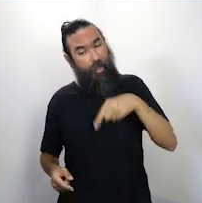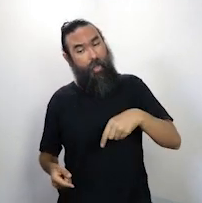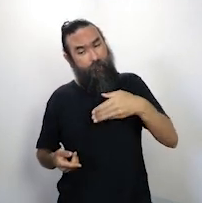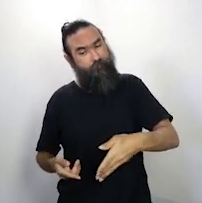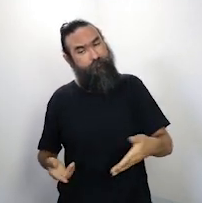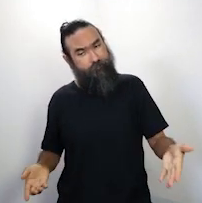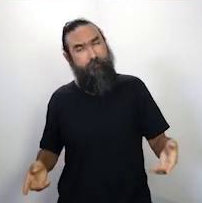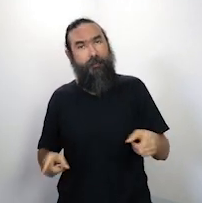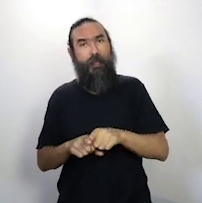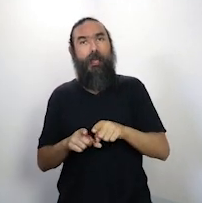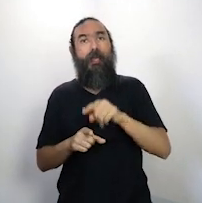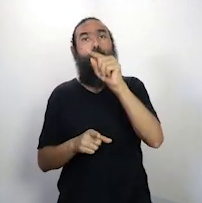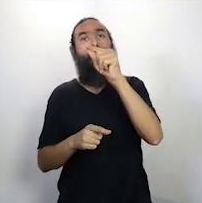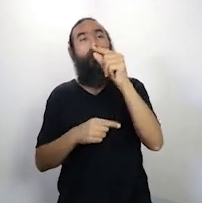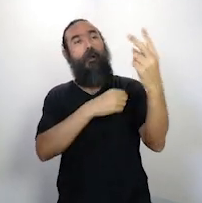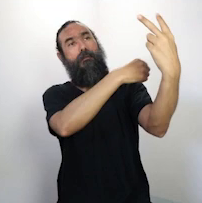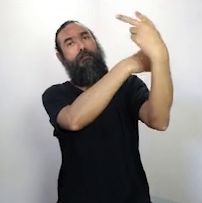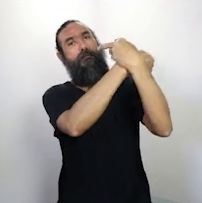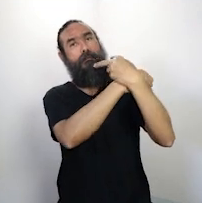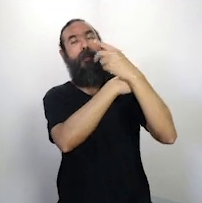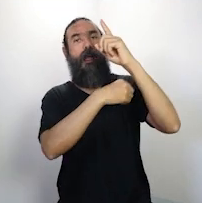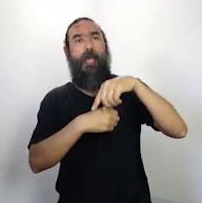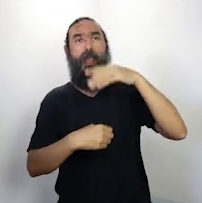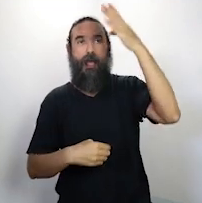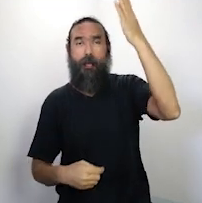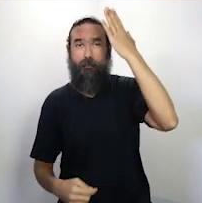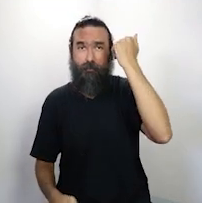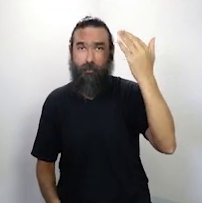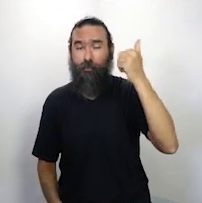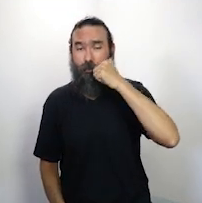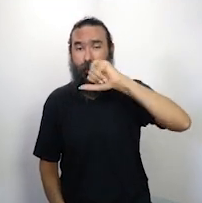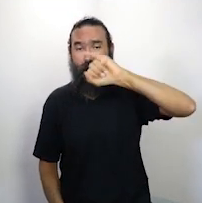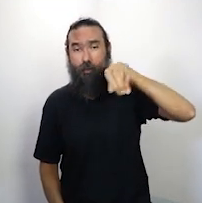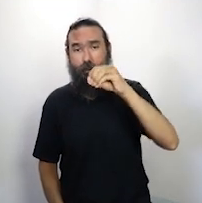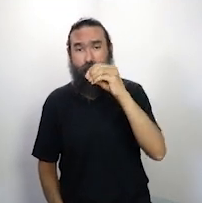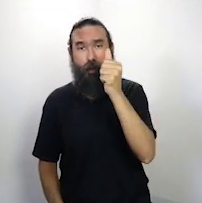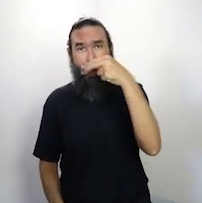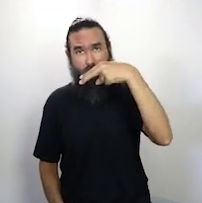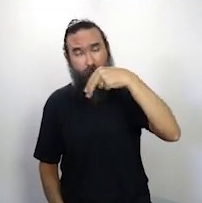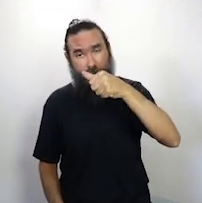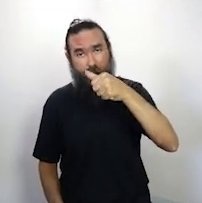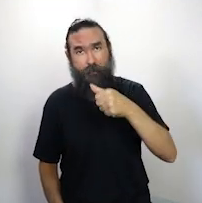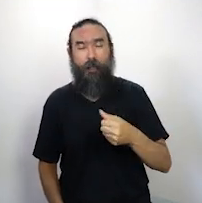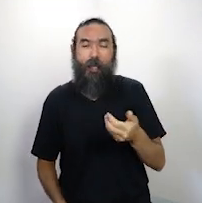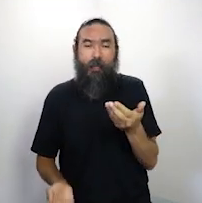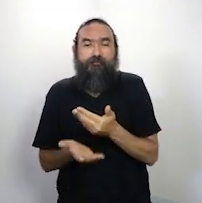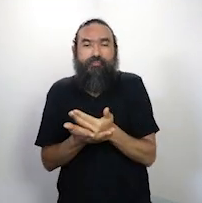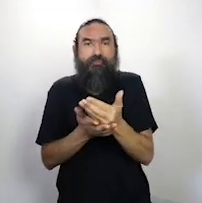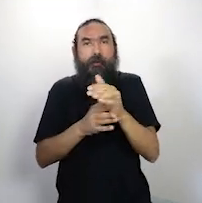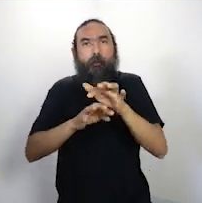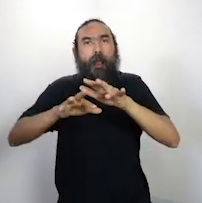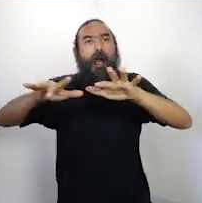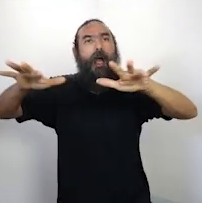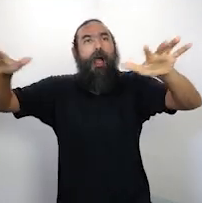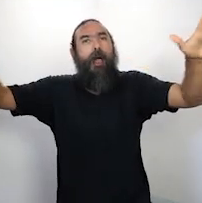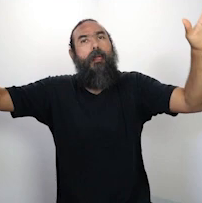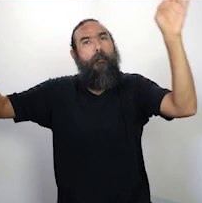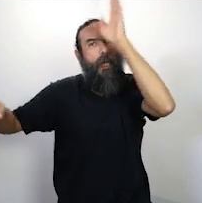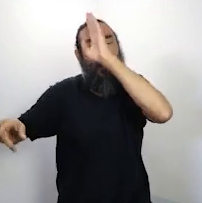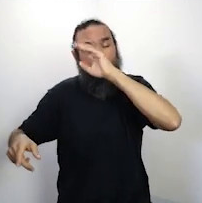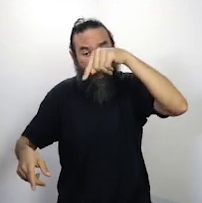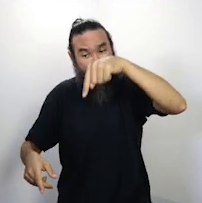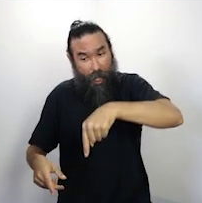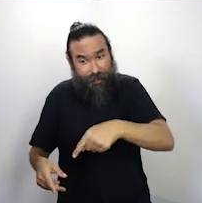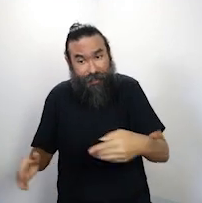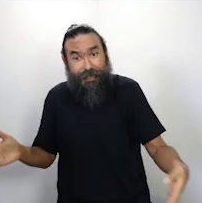nos inspirando, né, e aprendendo com as mulheres, as batuqueiras do Baque Mulher Recife. E desde 2018 chegou aqui na Chapada